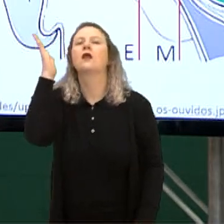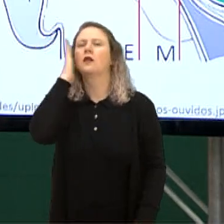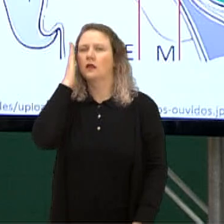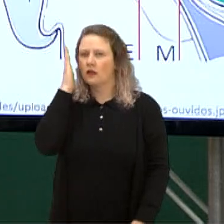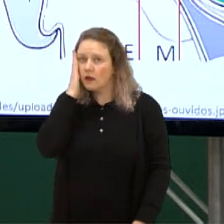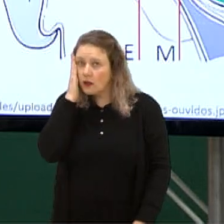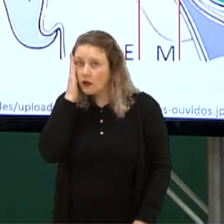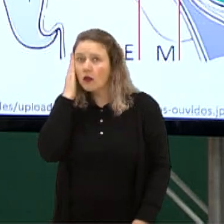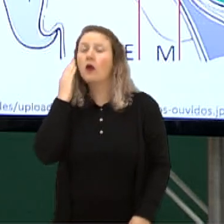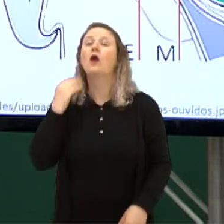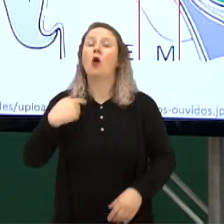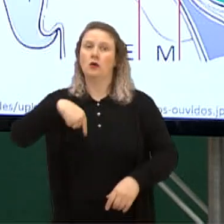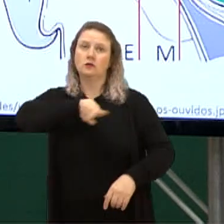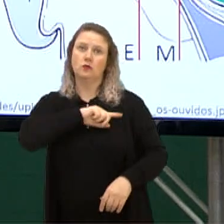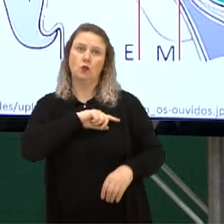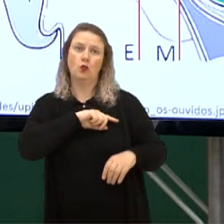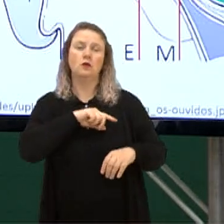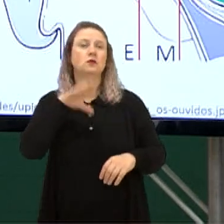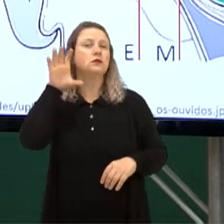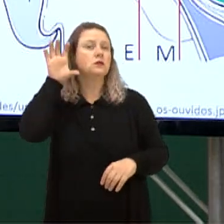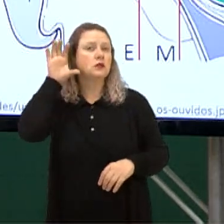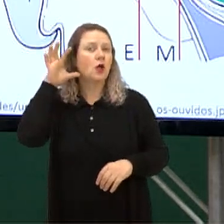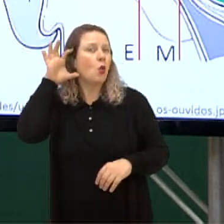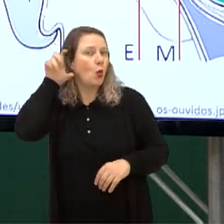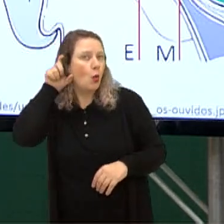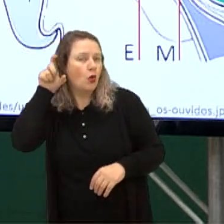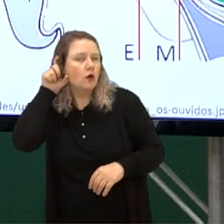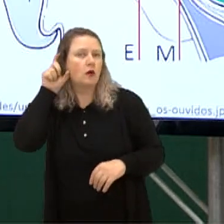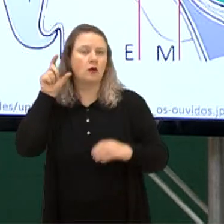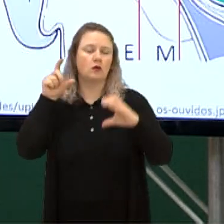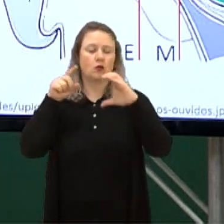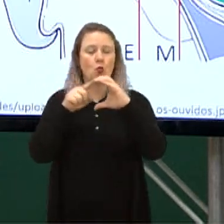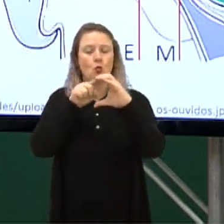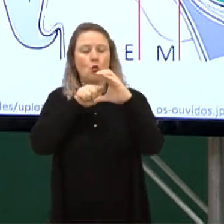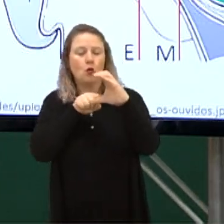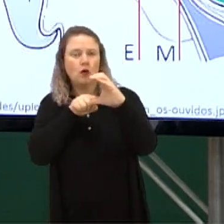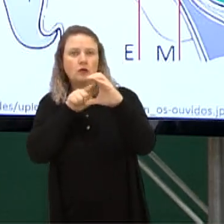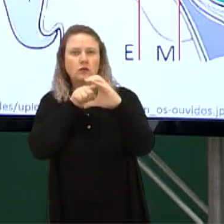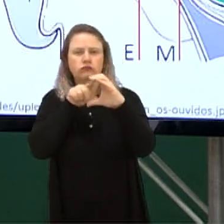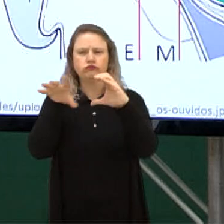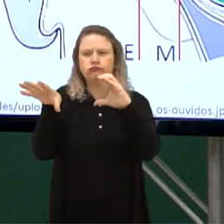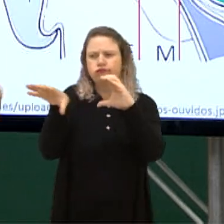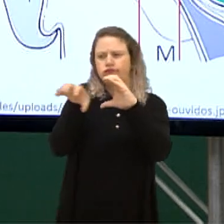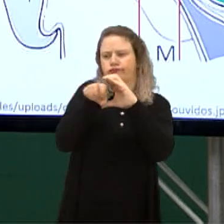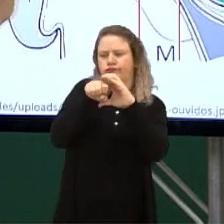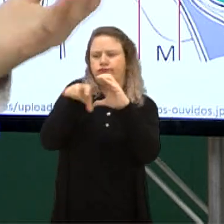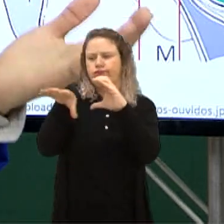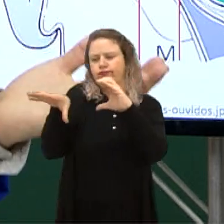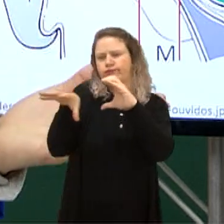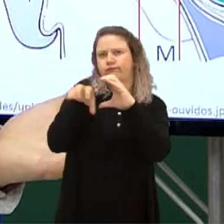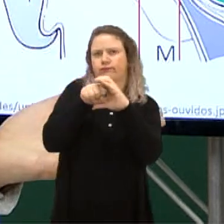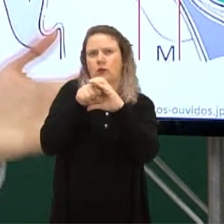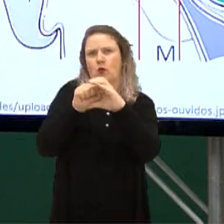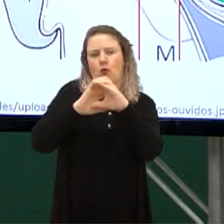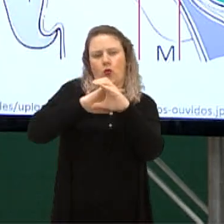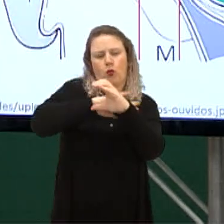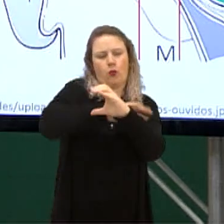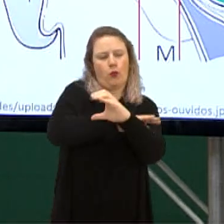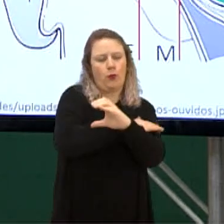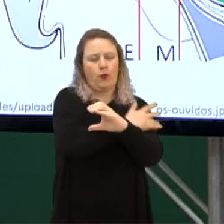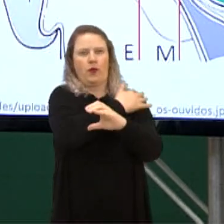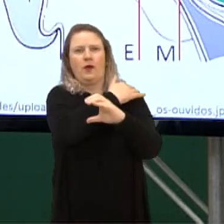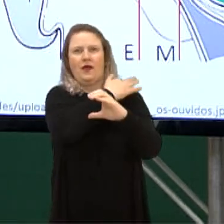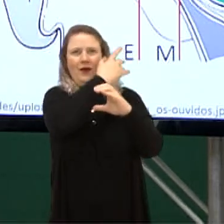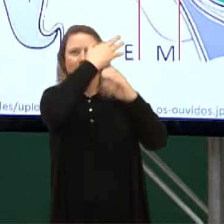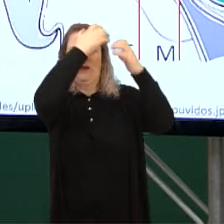uma estrutura, né? Nossa orelha ela tem partes que são responsáveis por capturar esse som e levar até o cérebro. E a gente